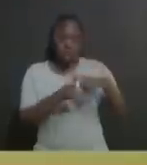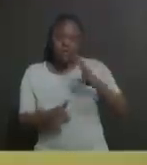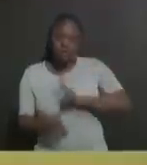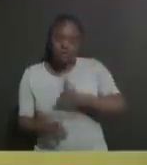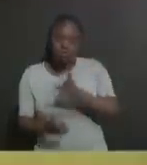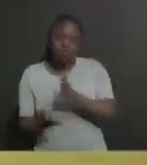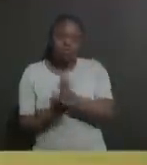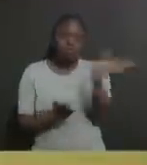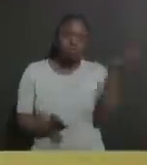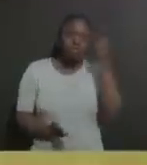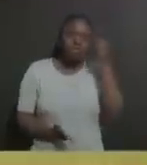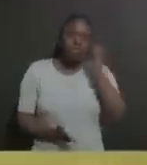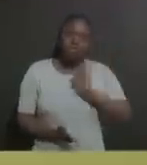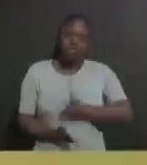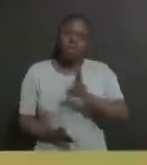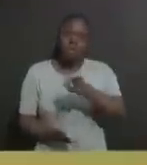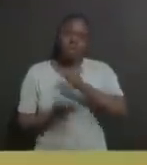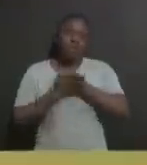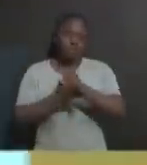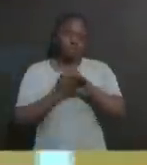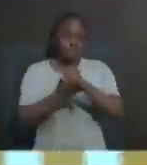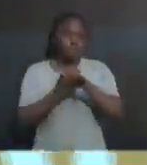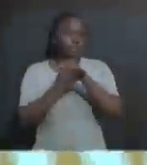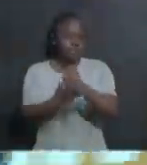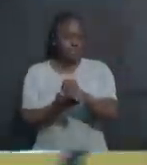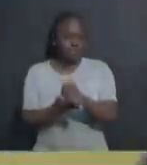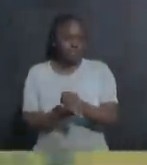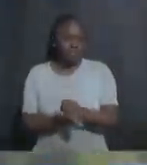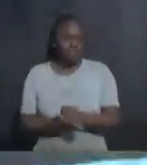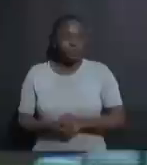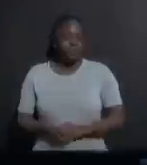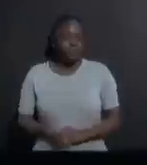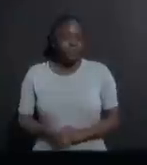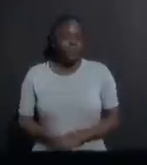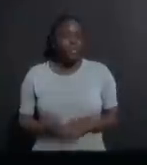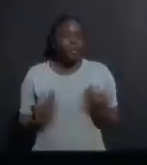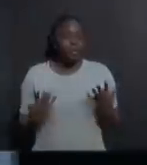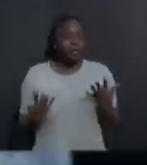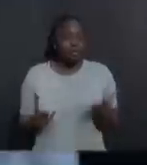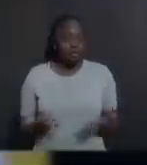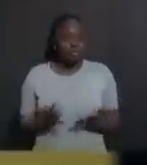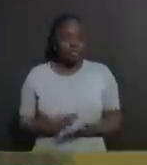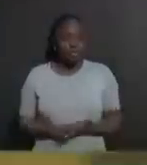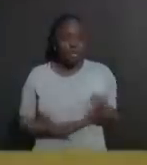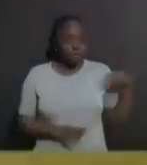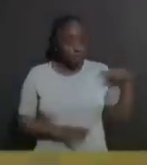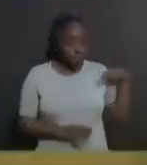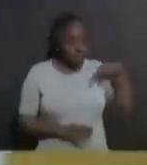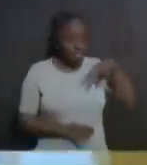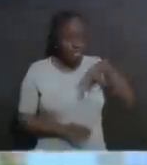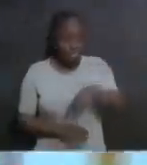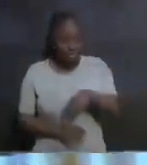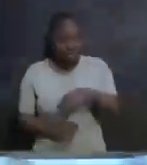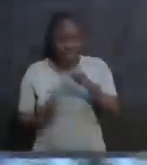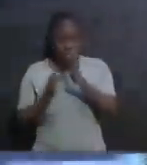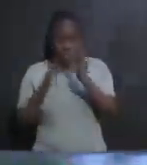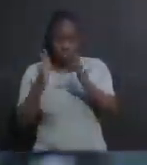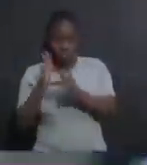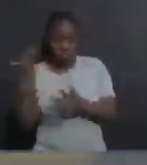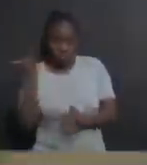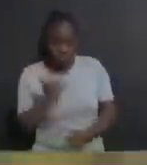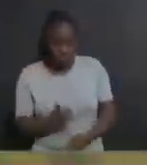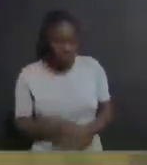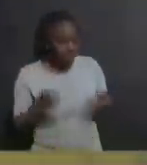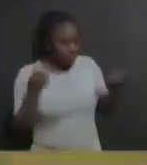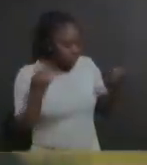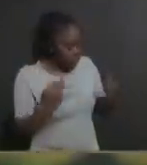hora eu dou alguma coisa para ele, toda hora, todo dia que eu desço lá, que eu estou lá todo dia. Aí, quando eu desci, Jesus falou assim: diz para ele que eu sei o